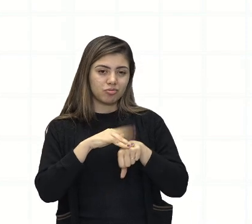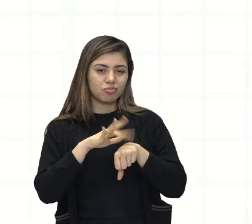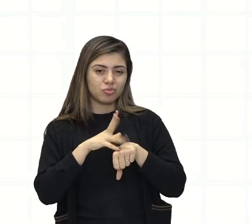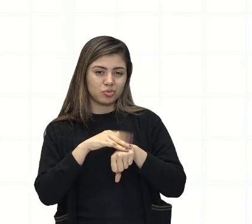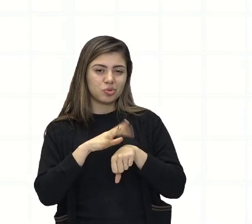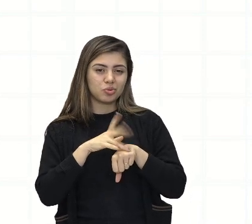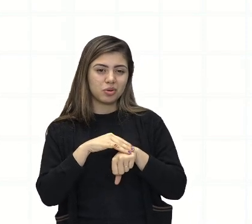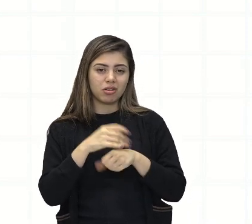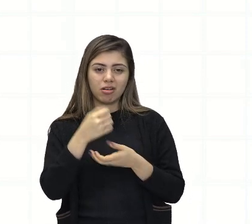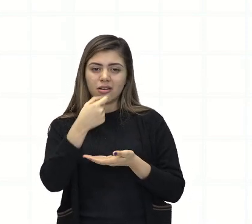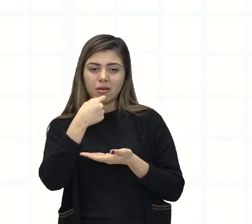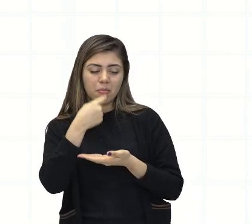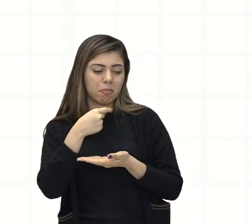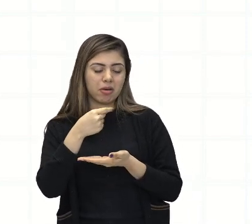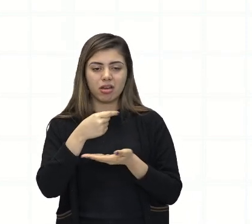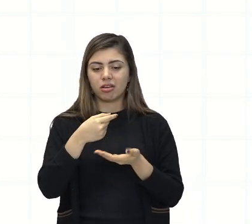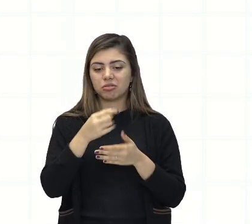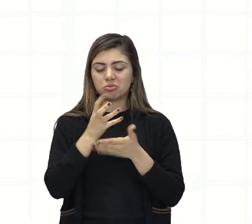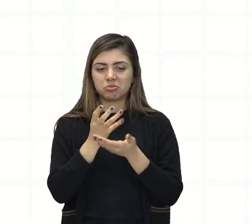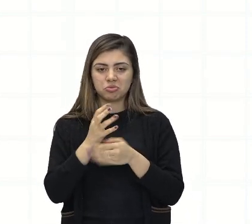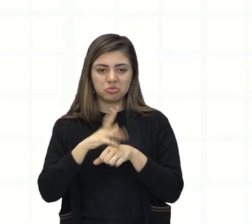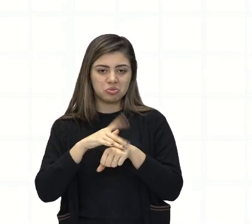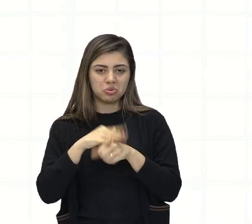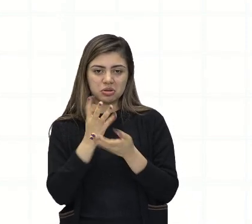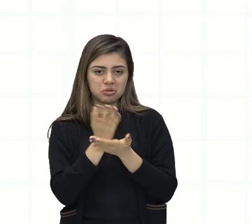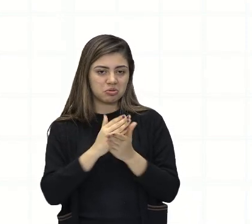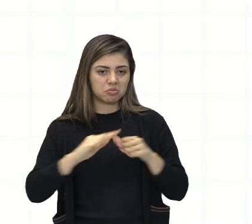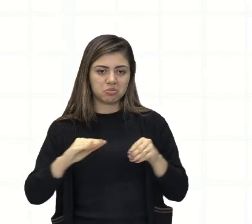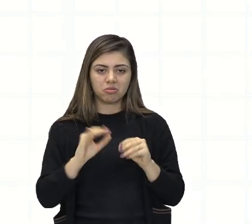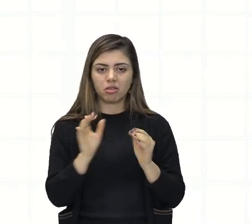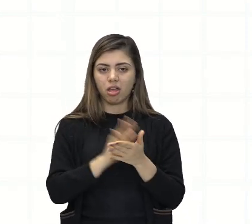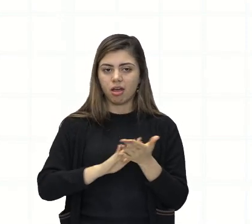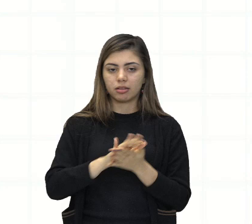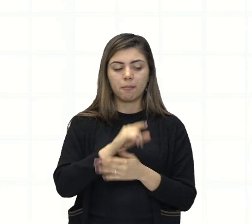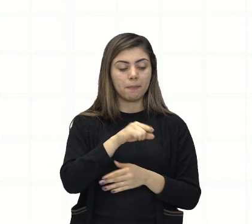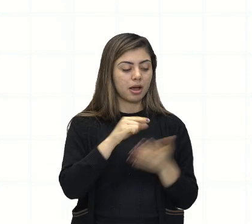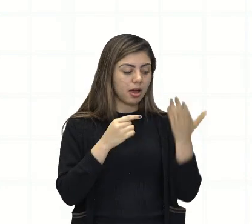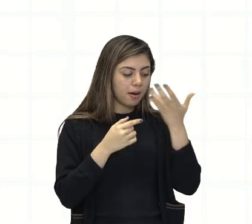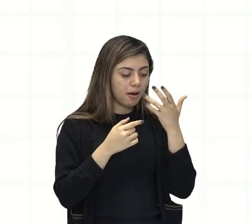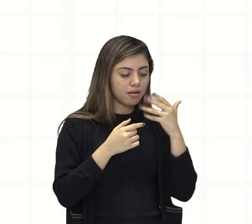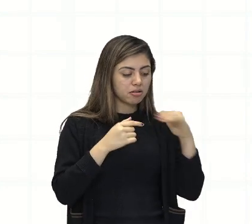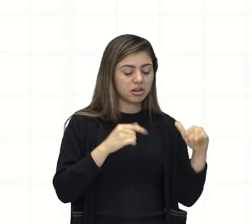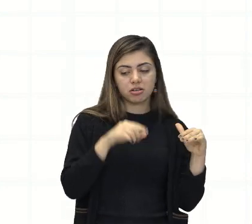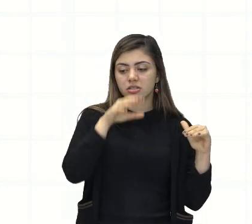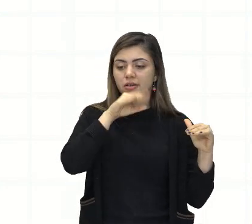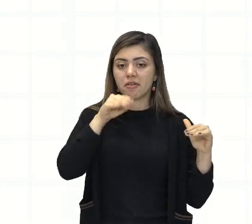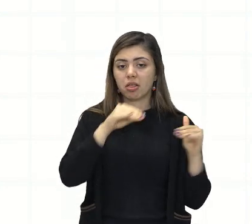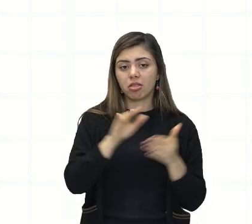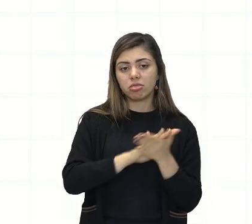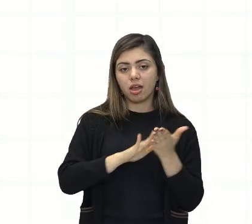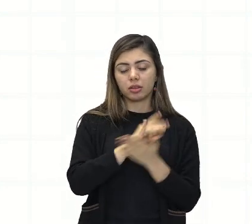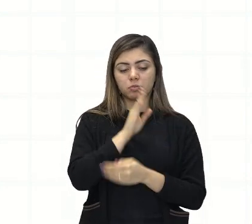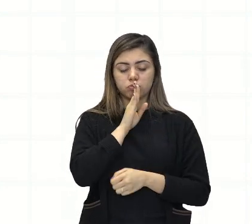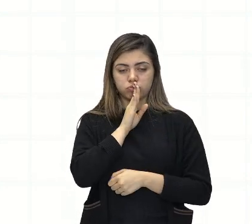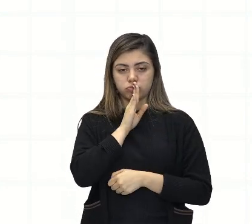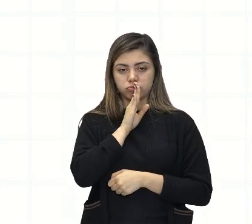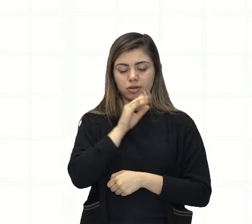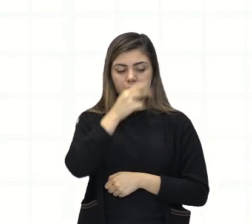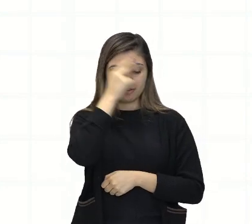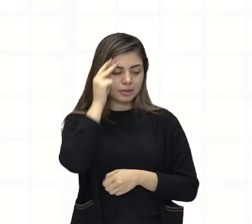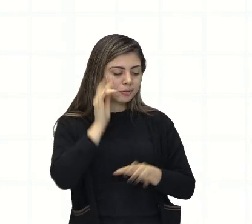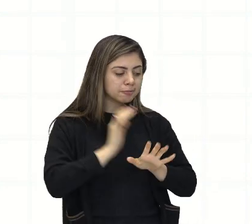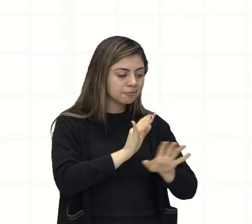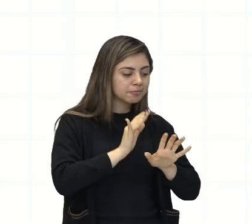nenhum remédio, não houve fazer com que Nininha lhe falasse a cura. As pessoas queriam forçar a Nininha a falar alguma coisa, mas ela não falava. Ela só